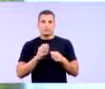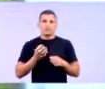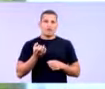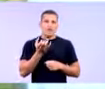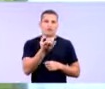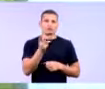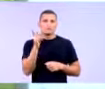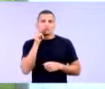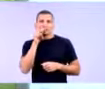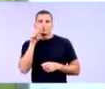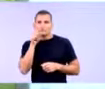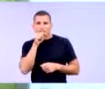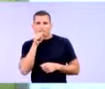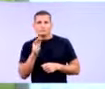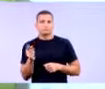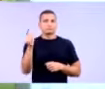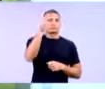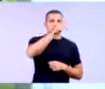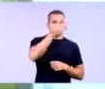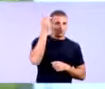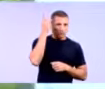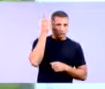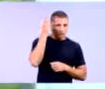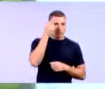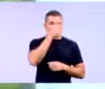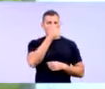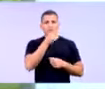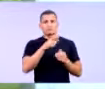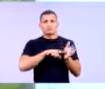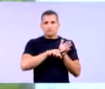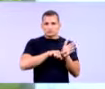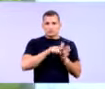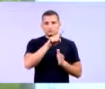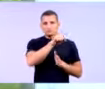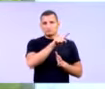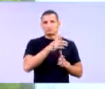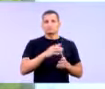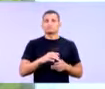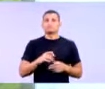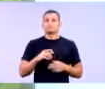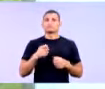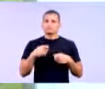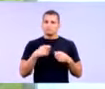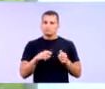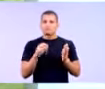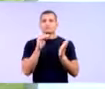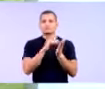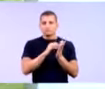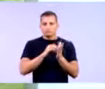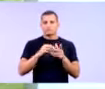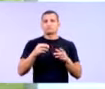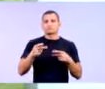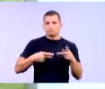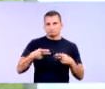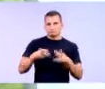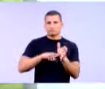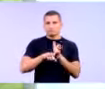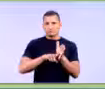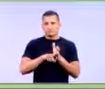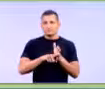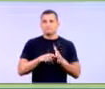Velho a São Paulo para entrevistar alguém lá que vá contribuir para a tua pesquisa. Tudo isso tem que estar contabilizado no projeto de